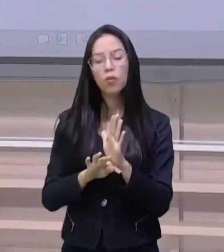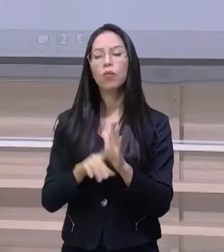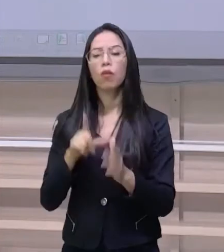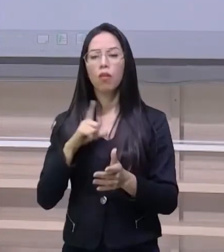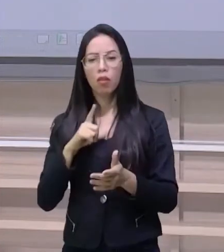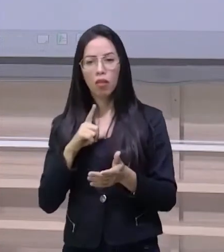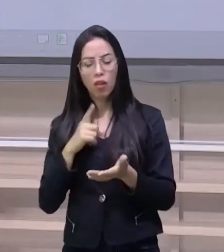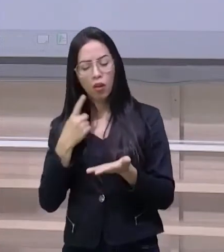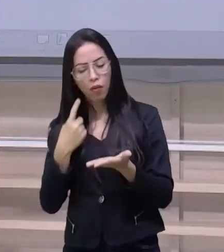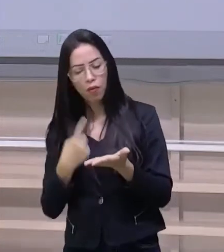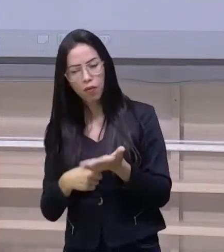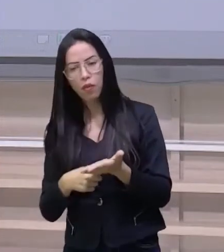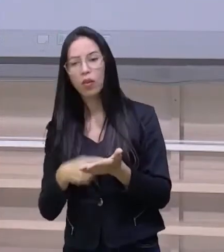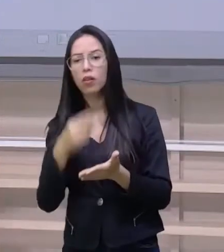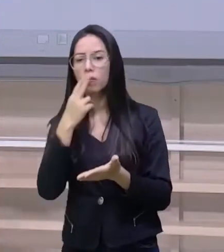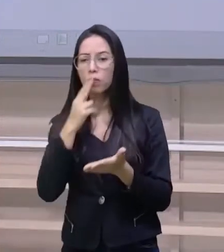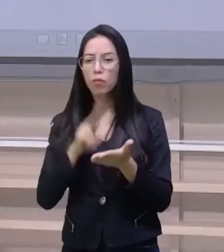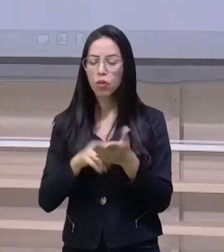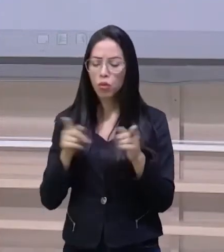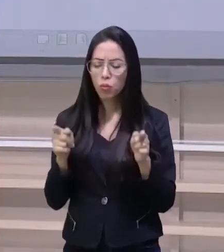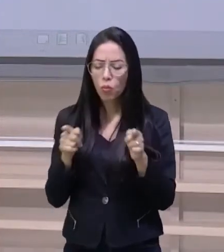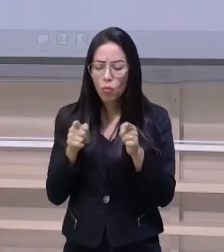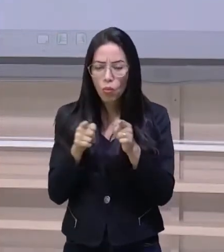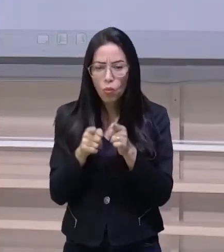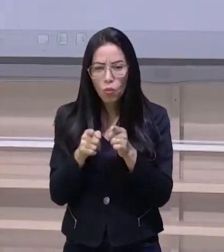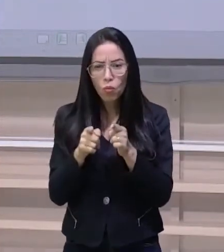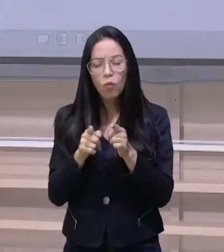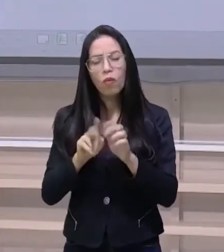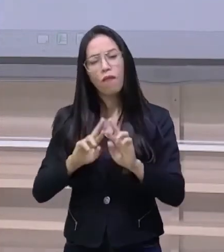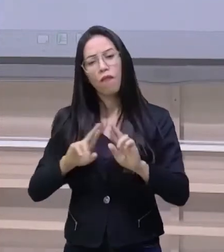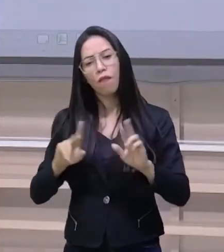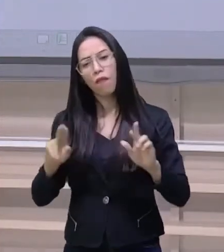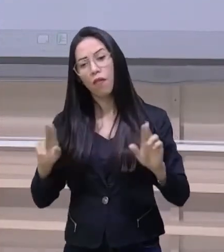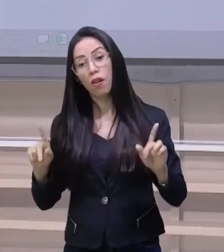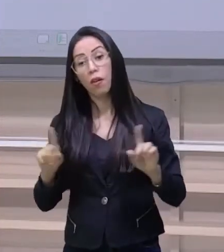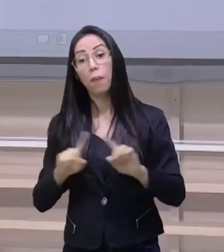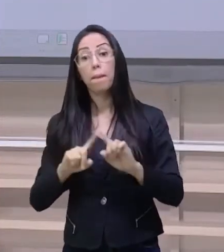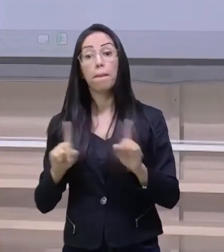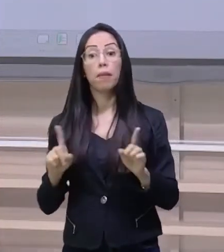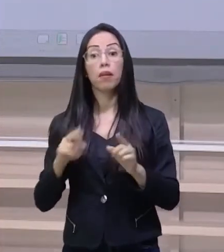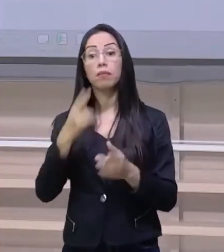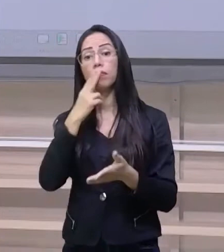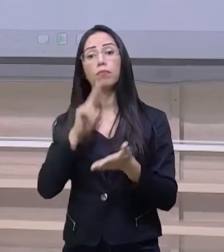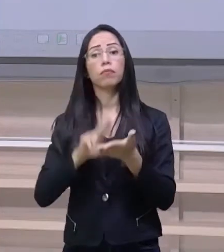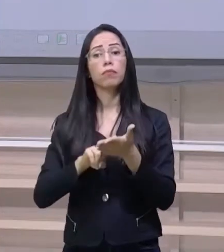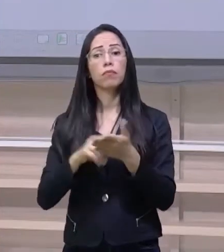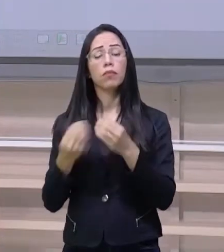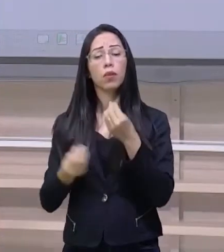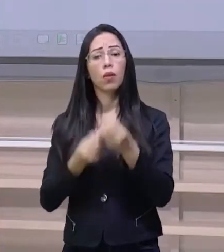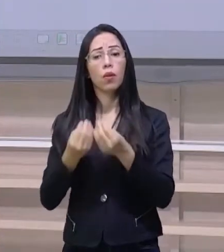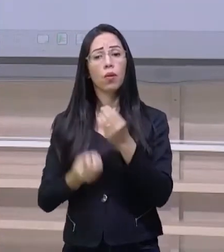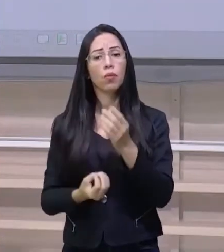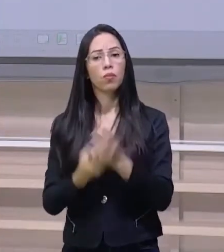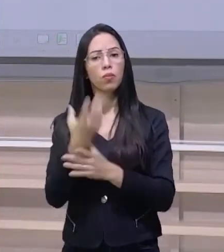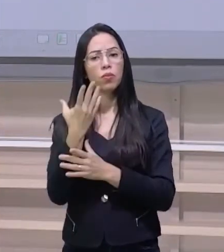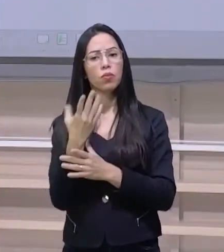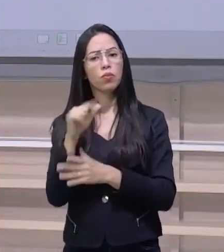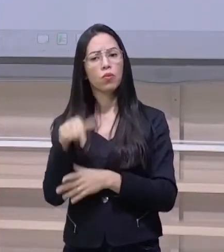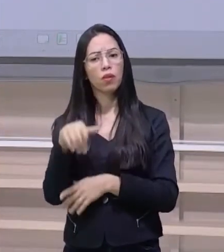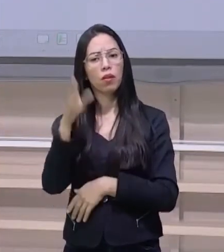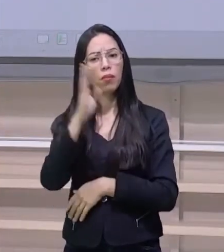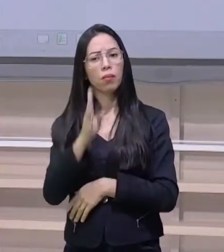cartazes, bilhetes, dentre muitos outros gêneros. Mas a carta, de onde ela veio? Como foi para ela chegar aqui no